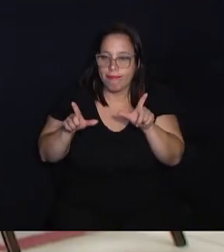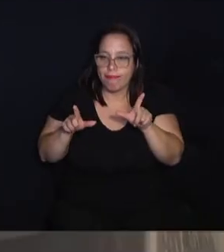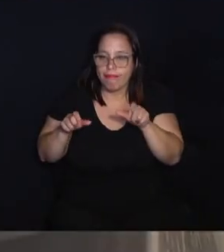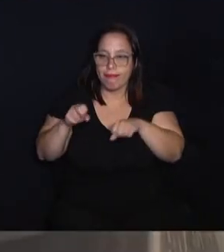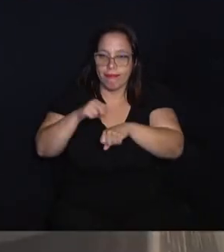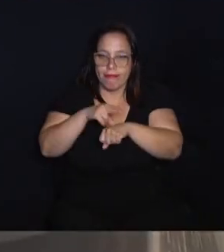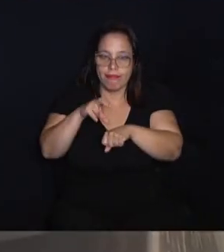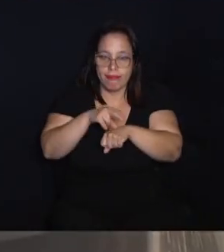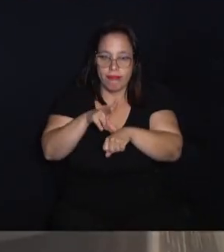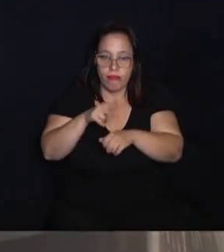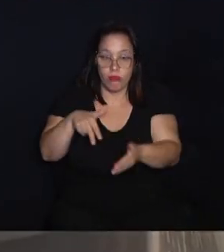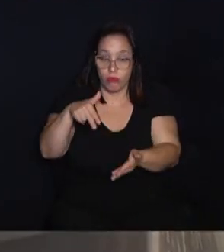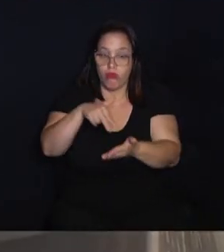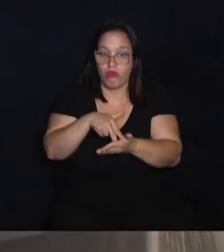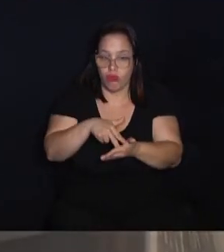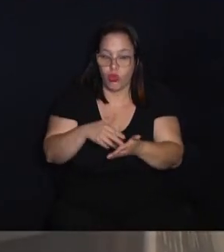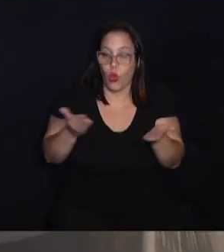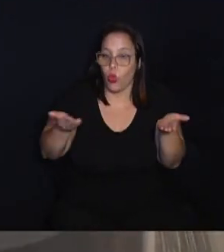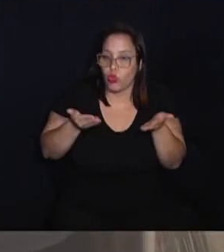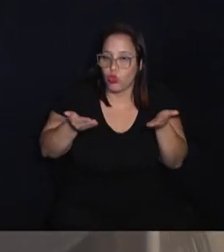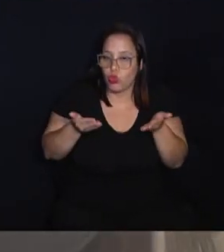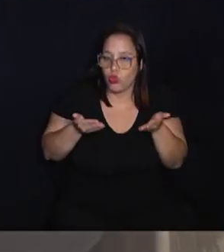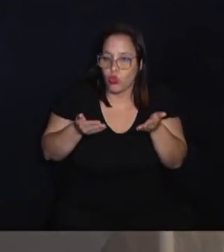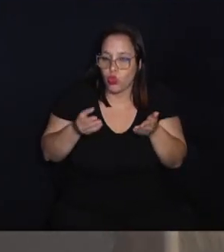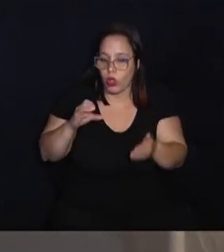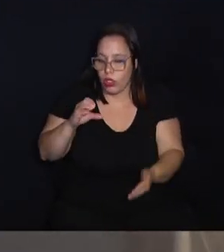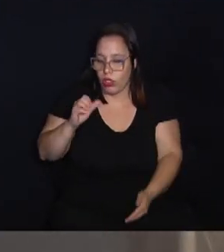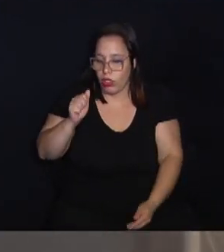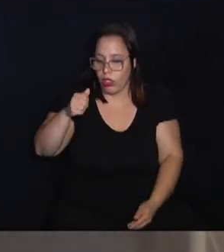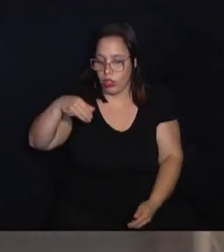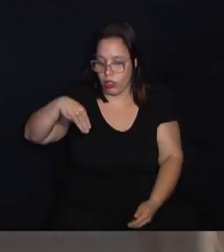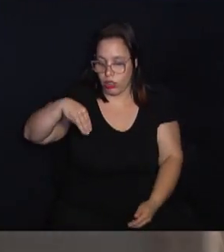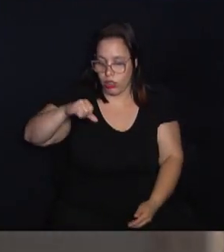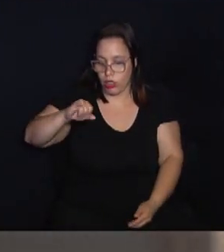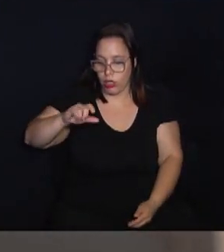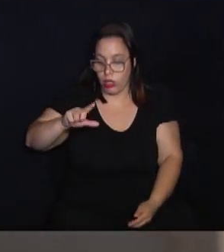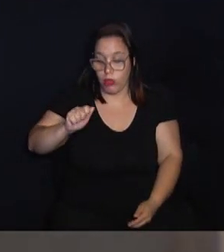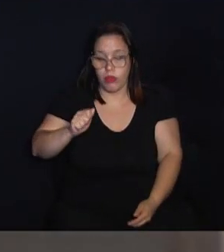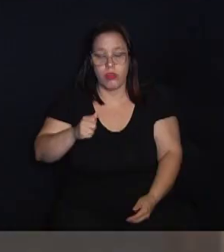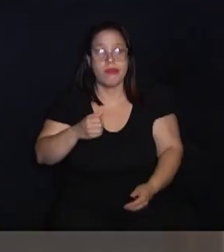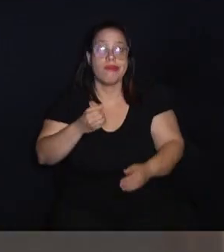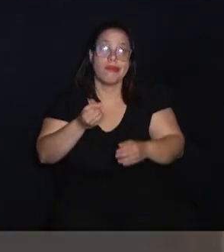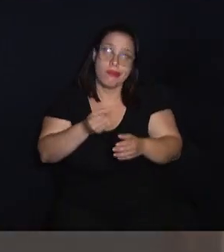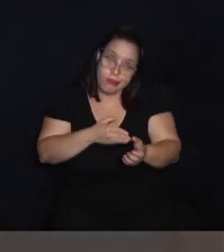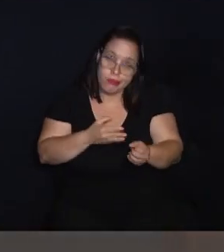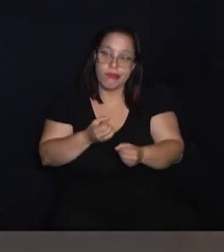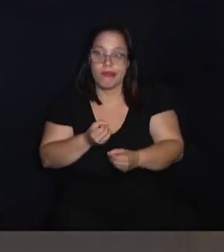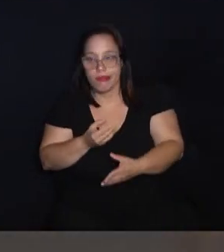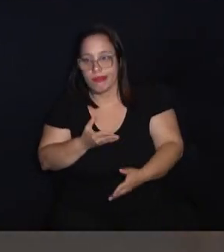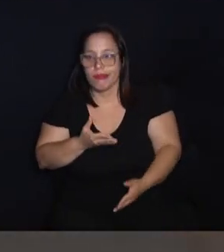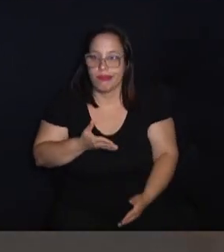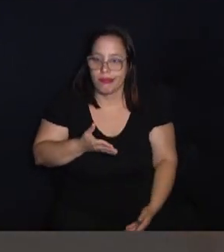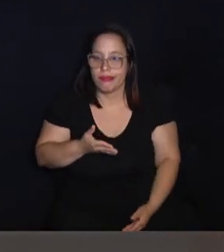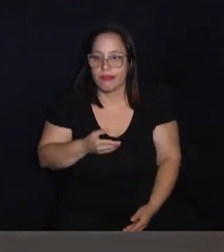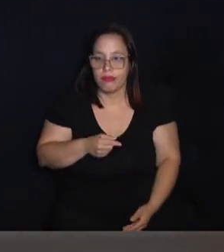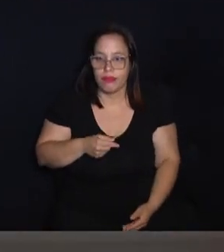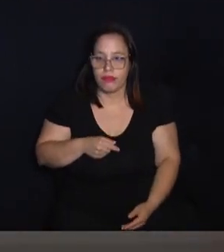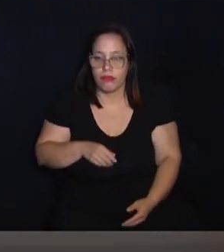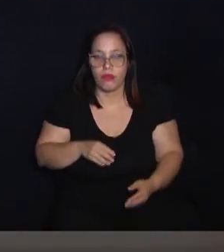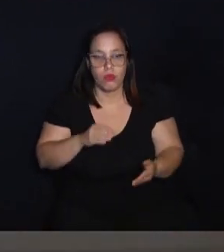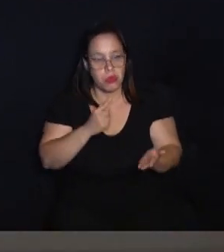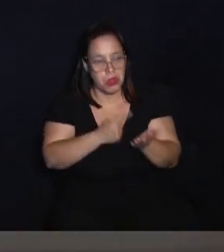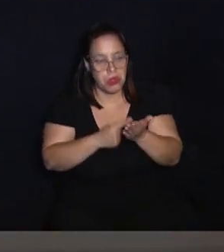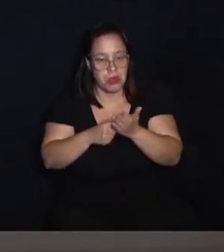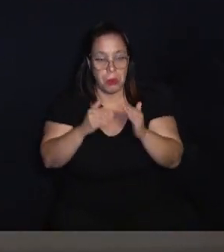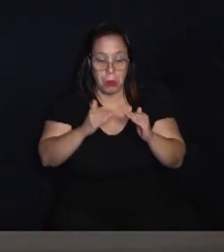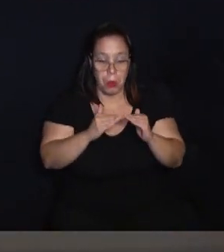vagas que estão disponíveis hoje. Como a Camila falou, vão se atualizando, né, de acordo com o que as pessoas vão aí se encaixando nas